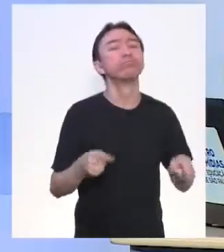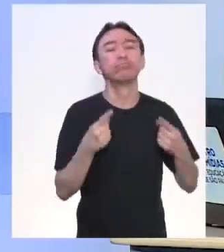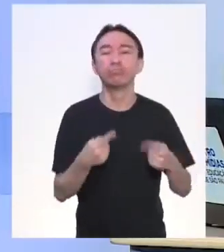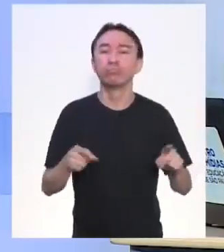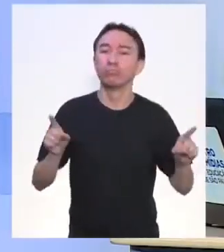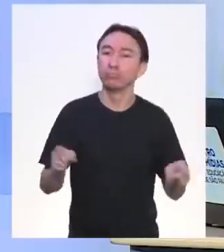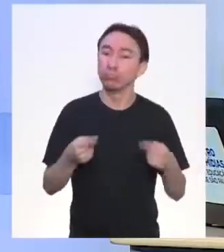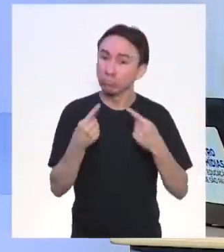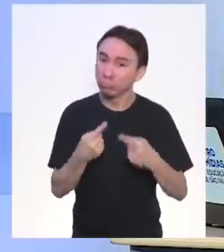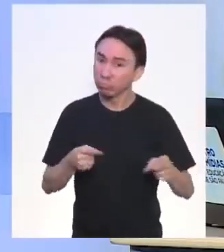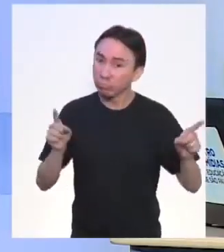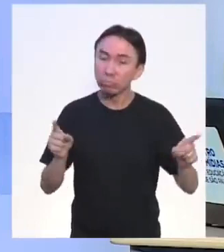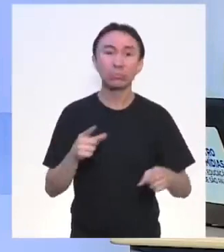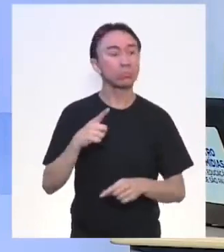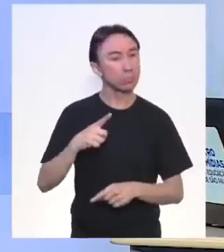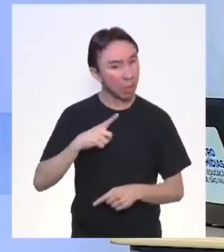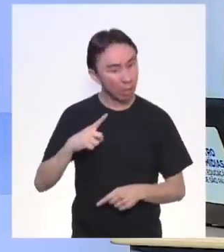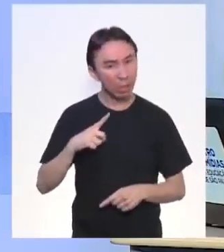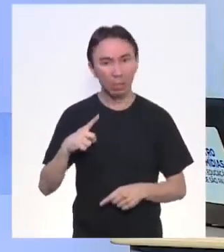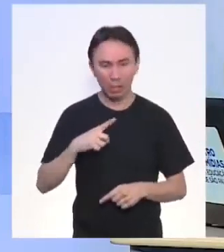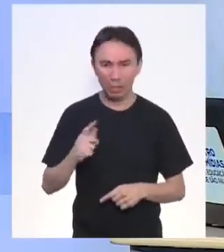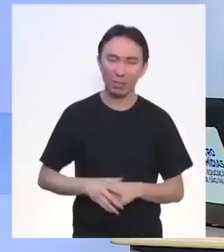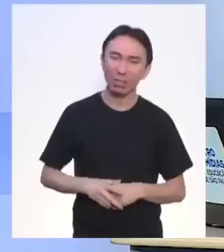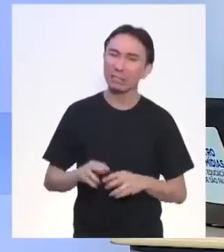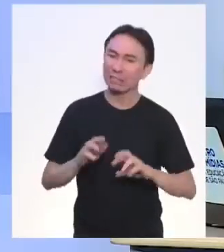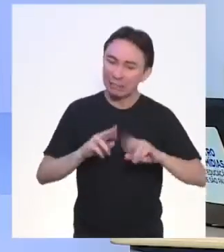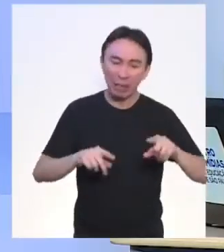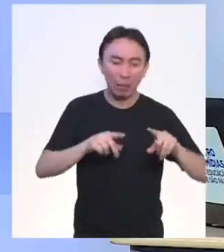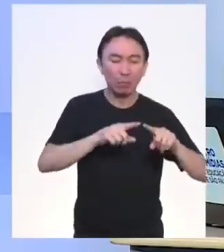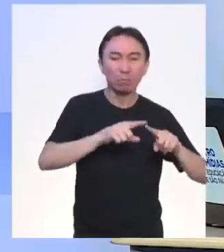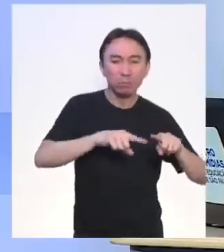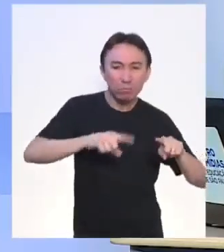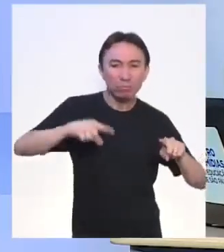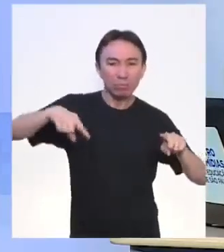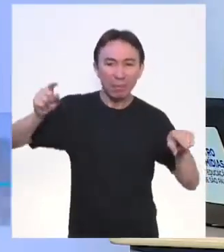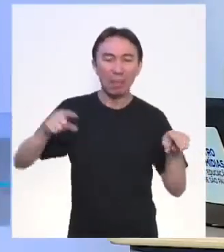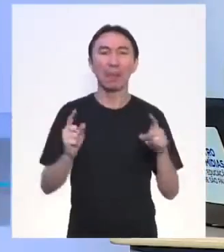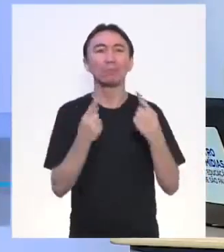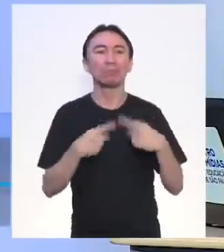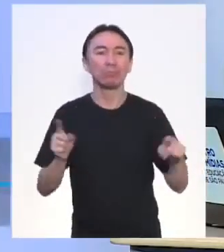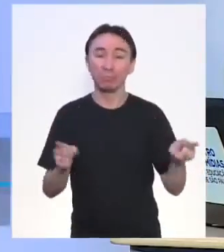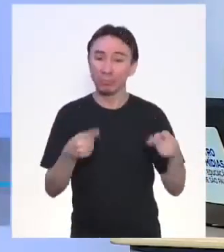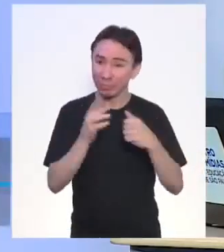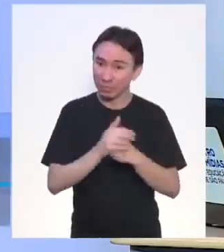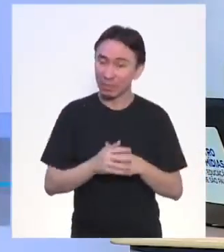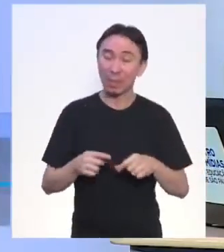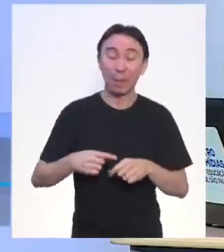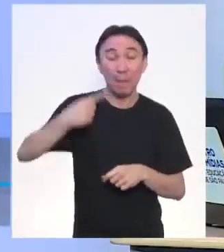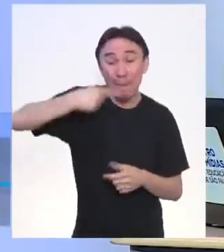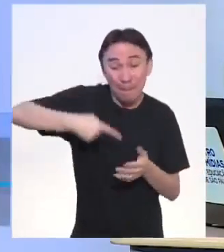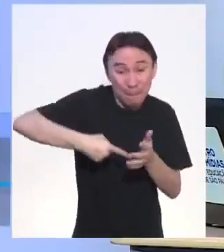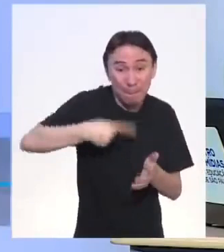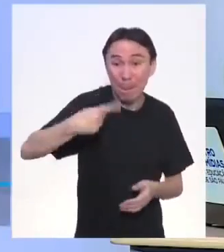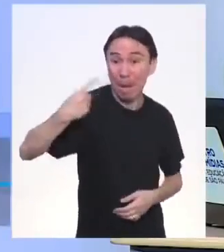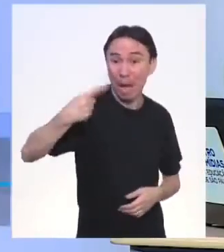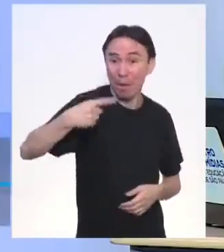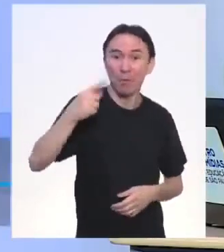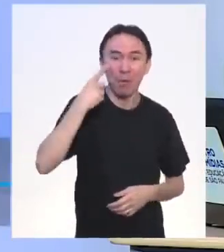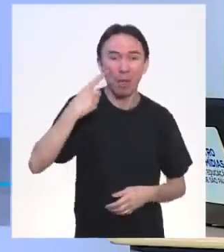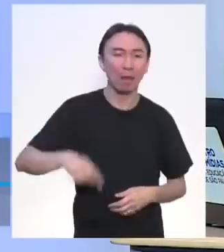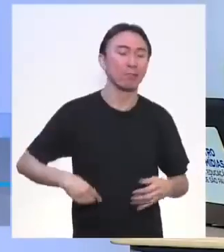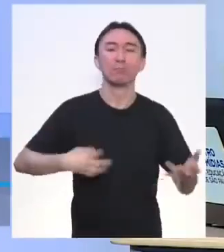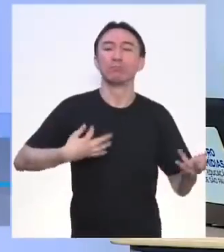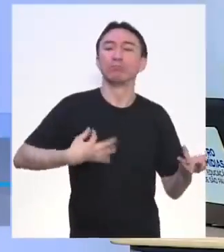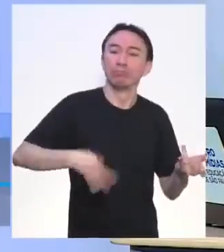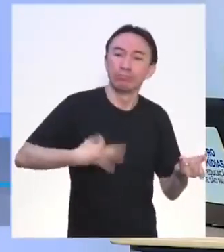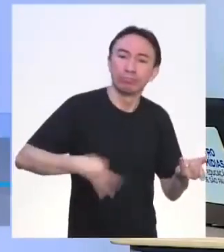sobre as escalas musicais. Dizem, né, que ele criou o primeiro instrumento musical de cordas, né? Foi o precursor aí